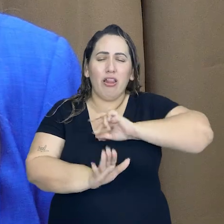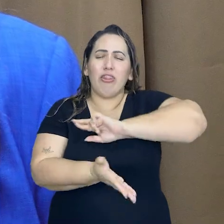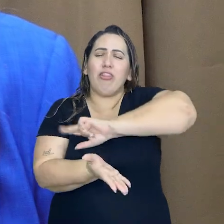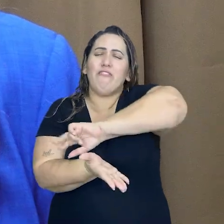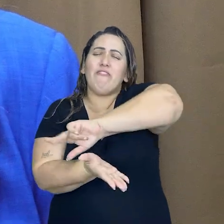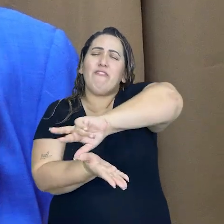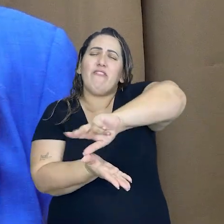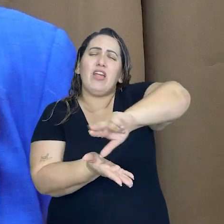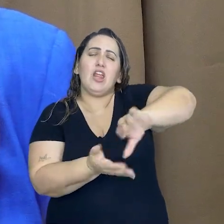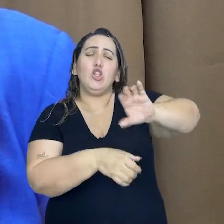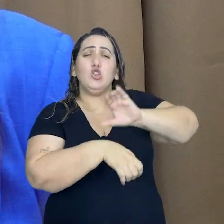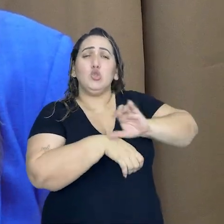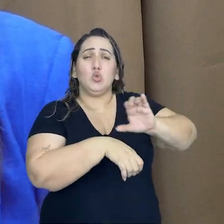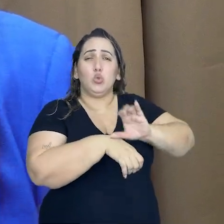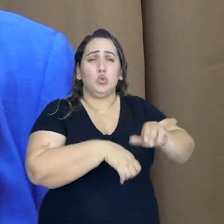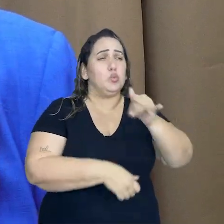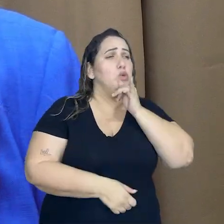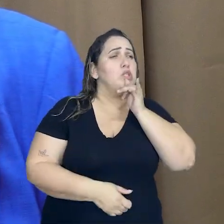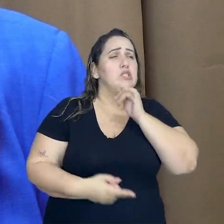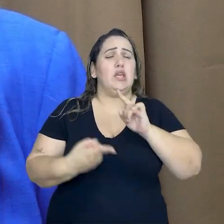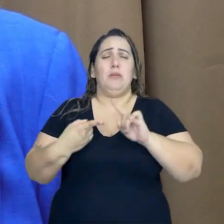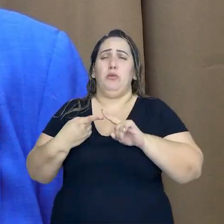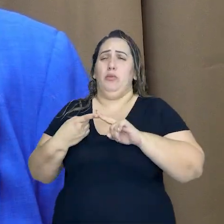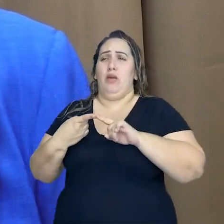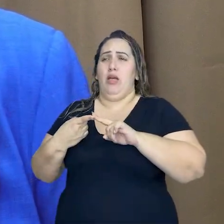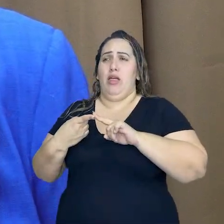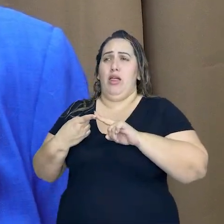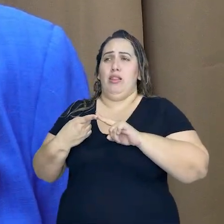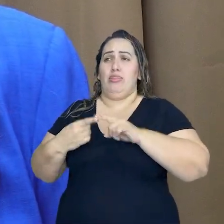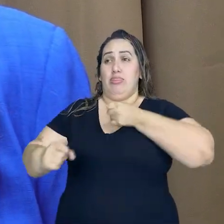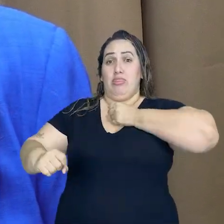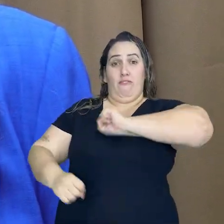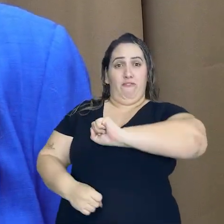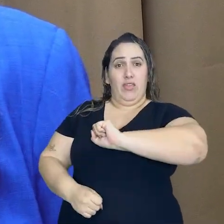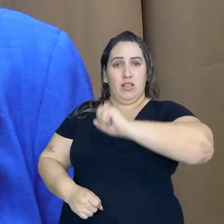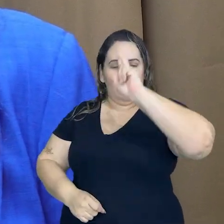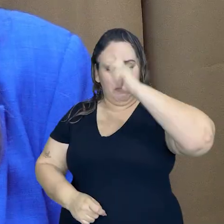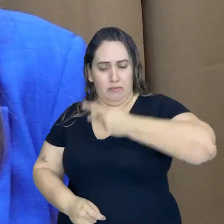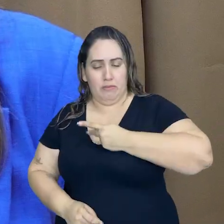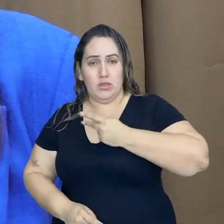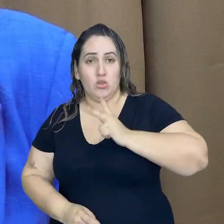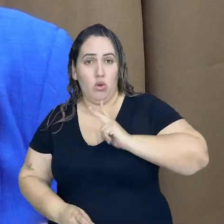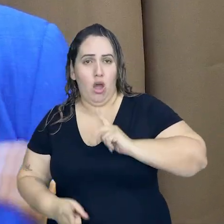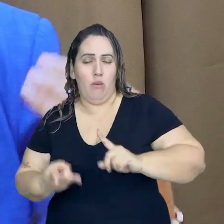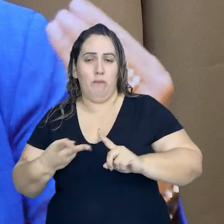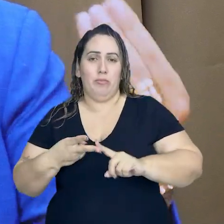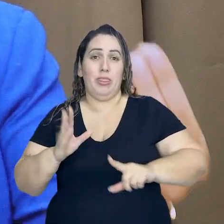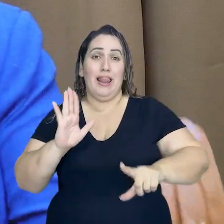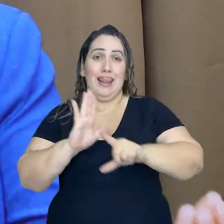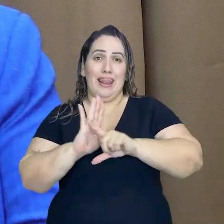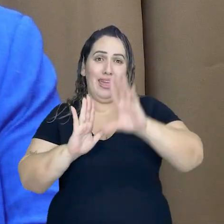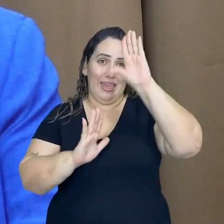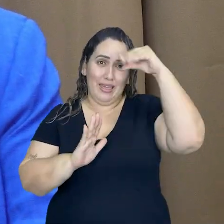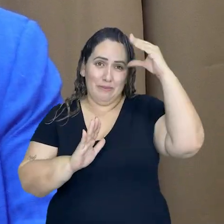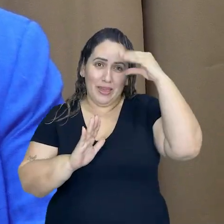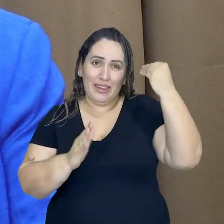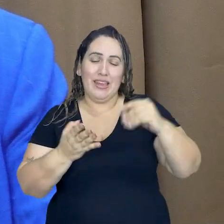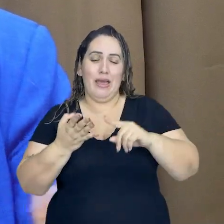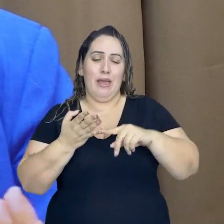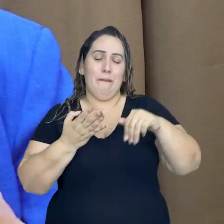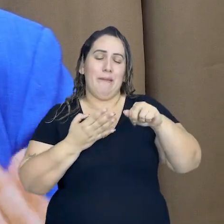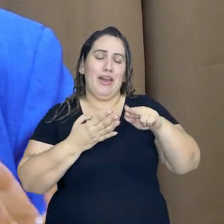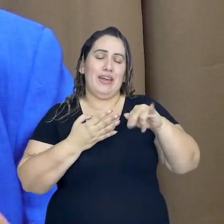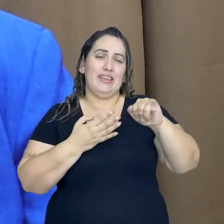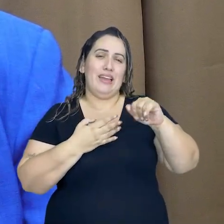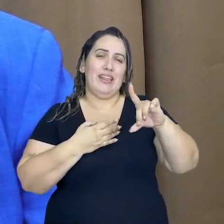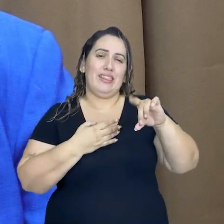da Penha, puericultura, eu já vi, né? Gente. E colocam mulheres para trabalhar no partido e